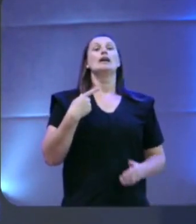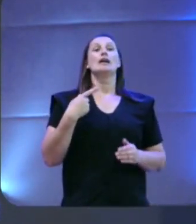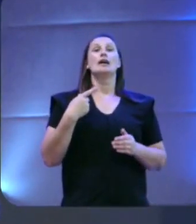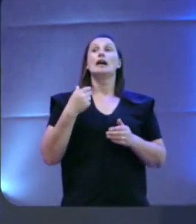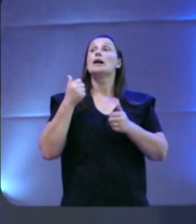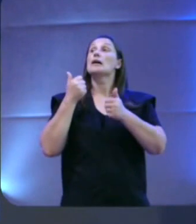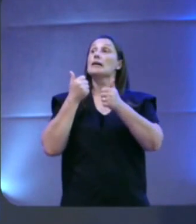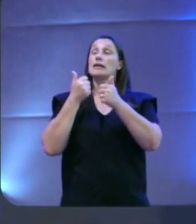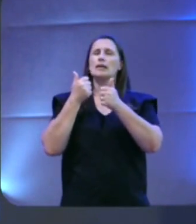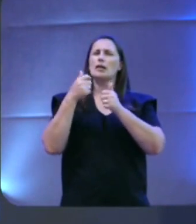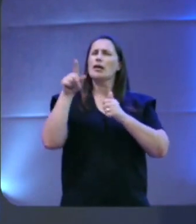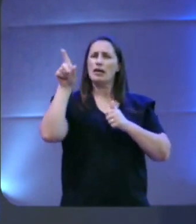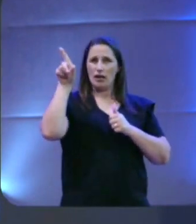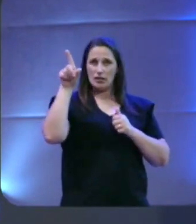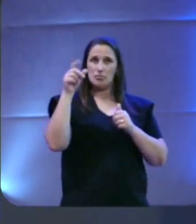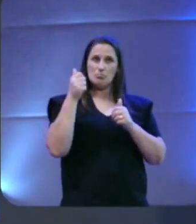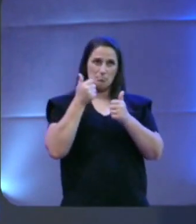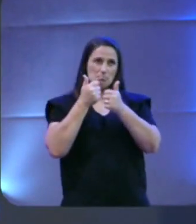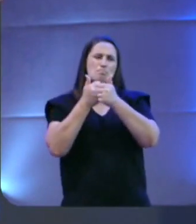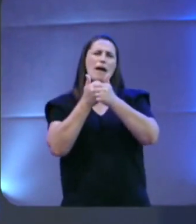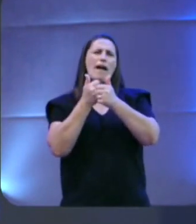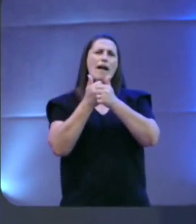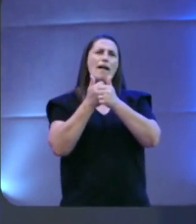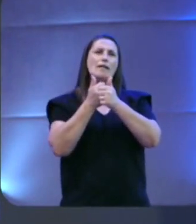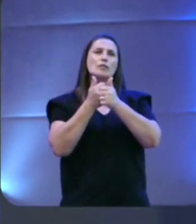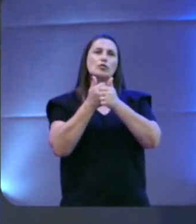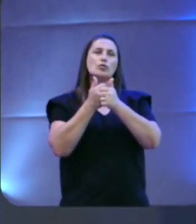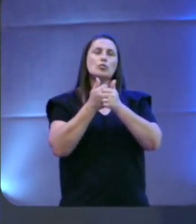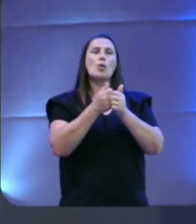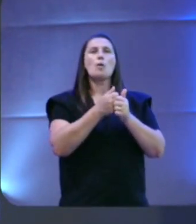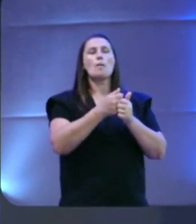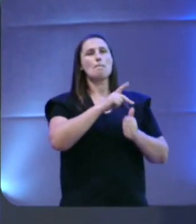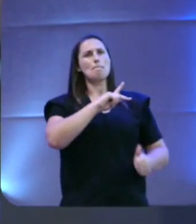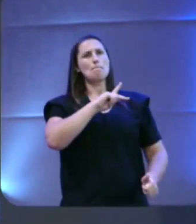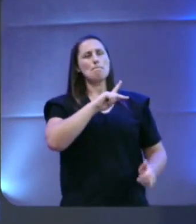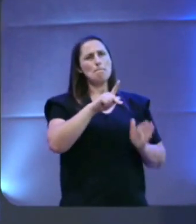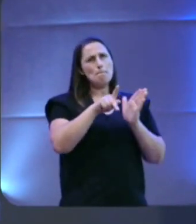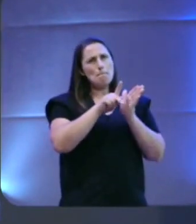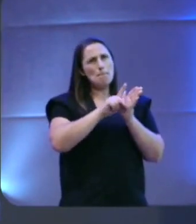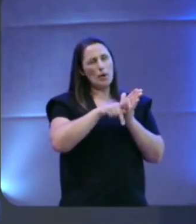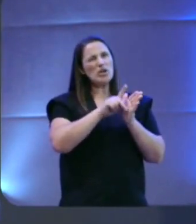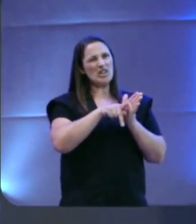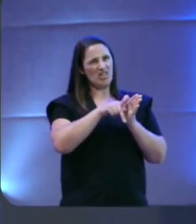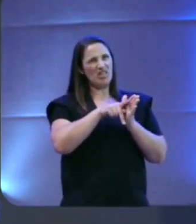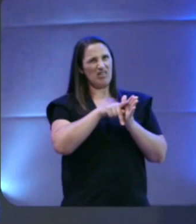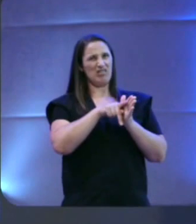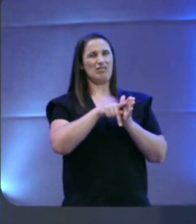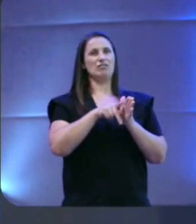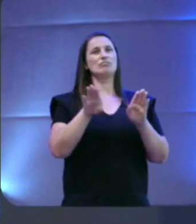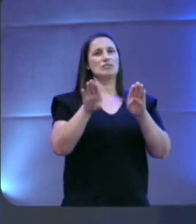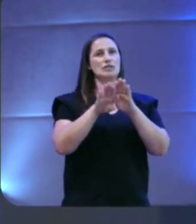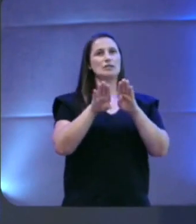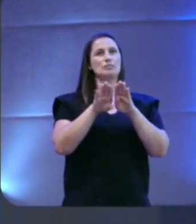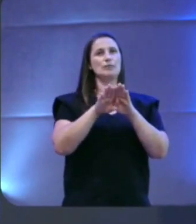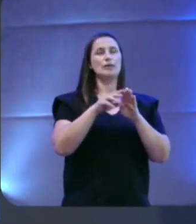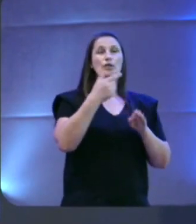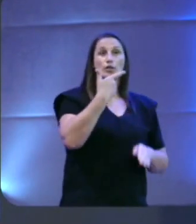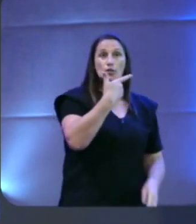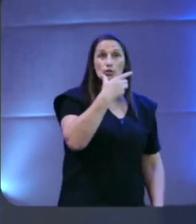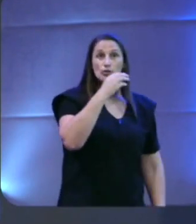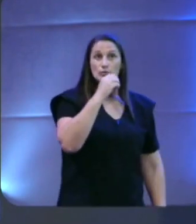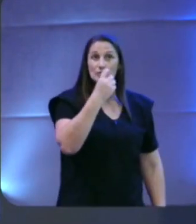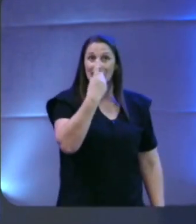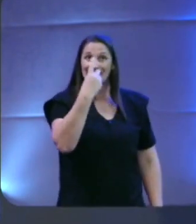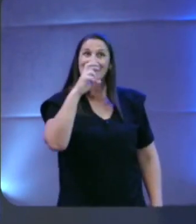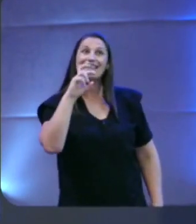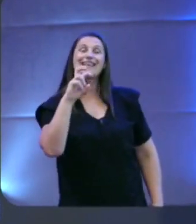do Portão. Depois, isso foi de 2007 a 2012, de 2012 a 2015, eu fui pastor de crianças